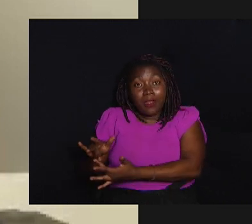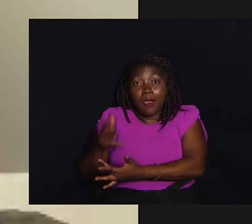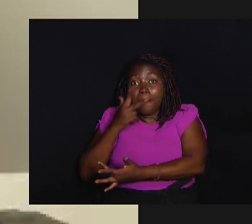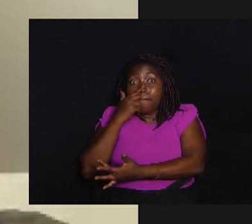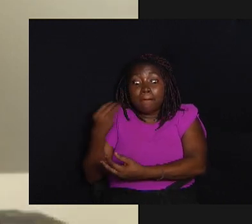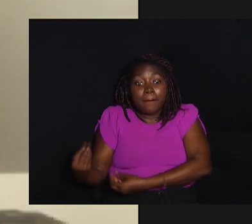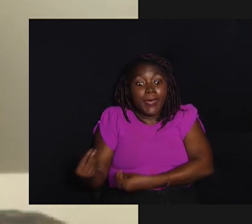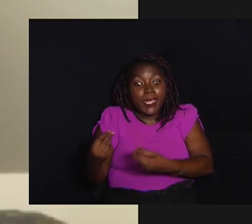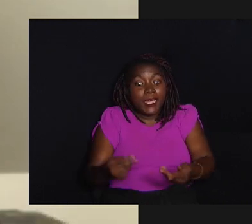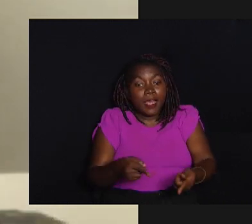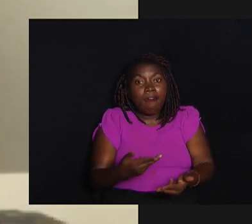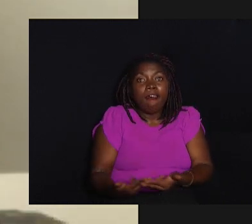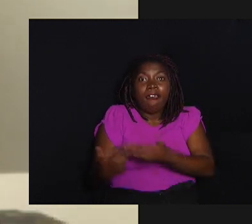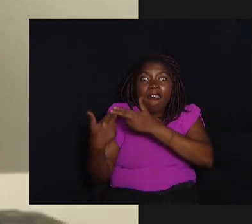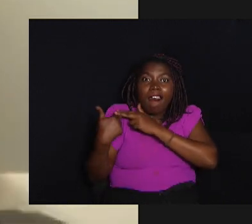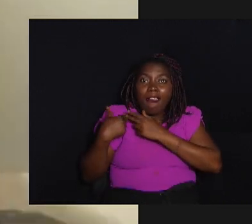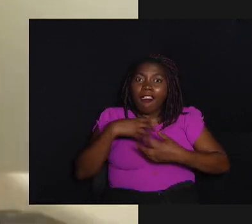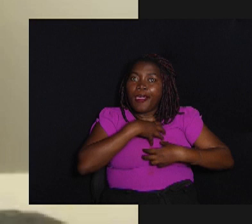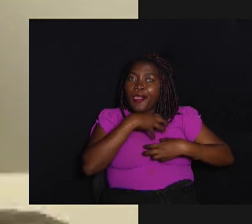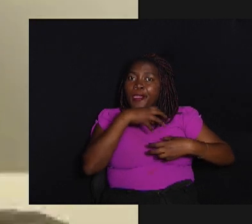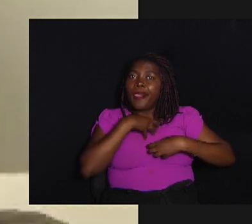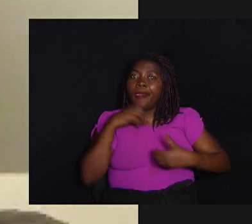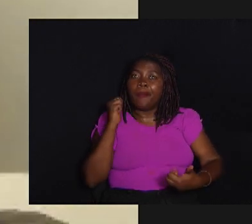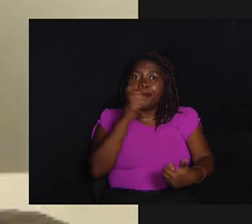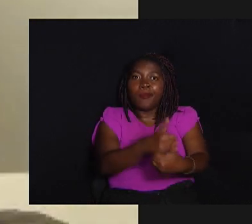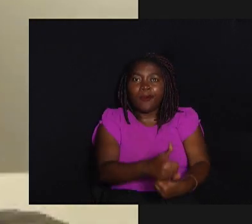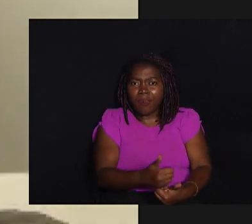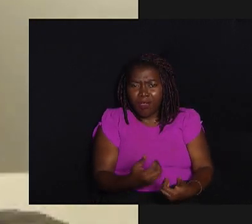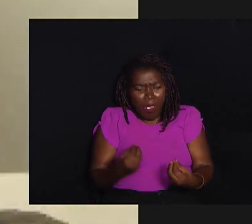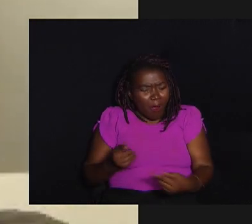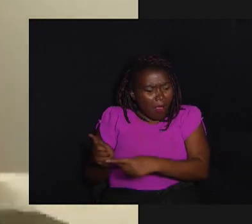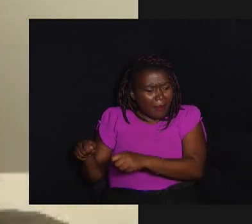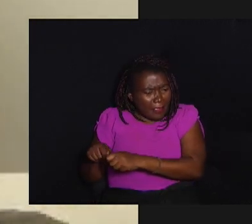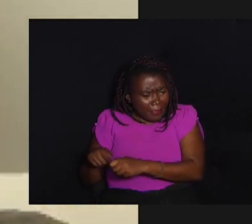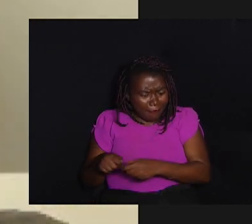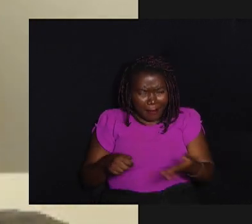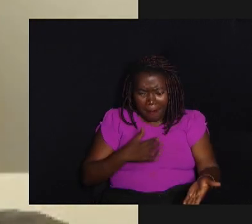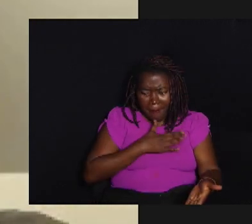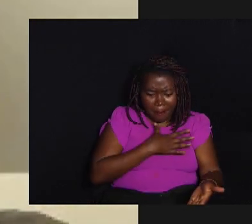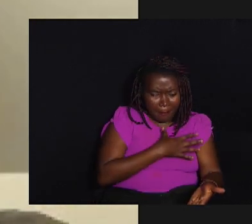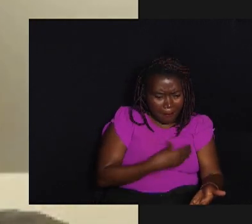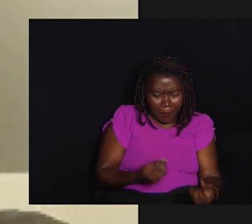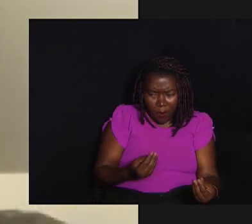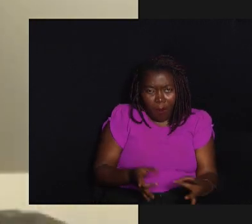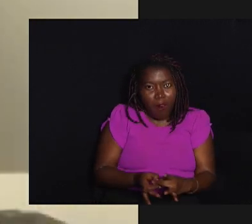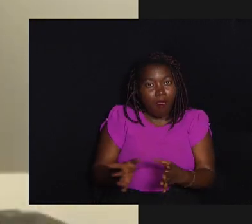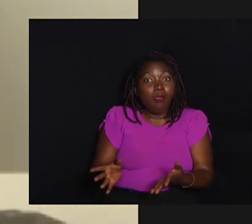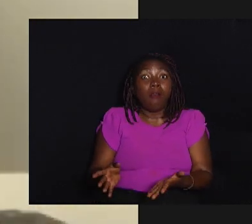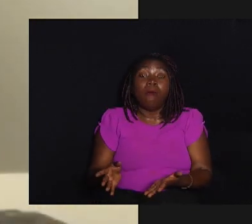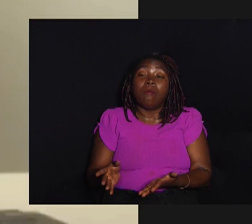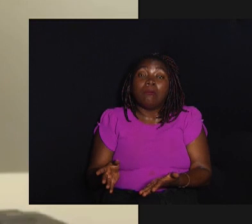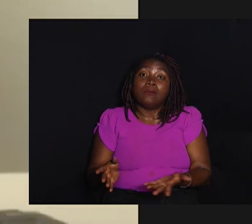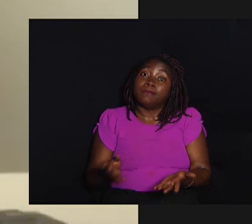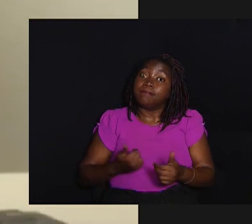do emocional que a mulher traz, ou que o homem traz. Ela fez isso, como que eu vou deixar o meu filho ainda convivendo com ela? Então, assim, num